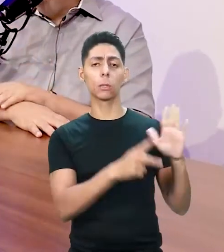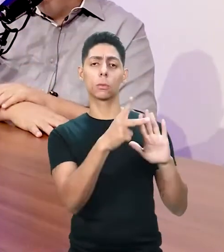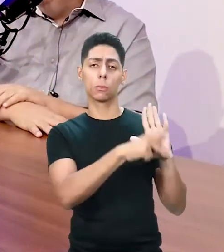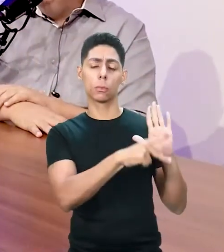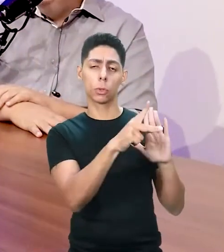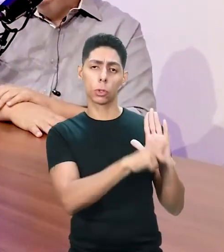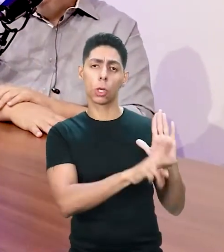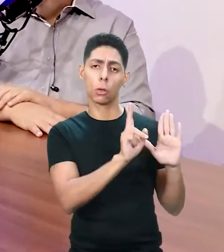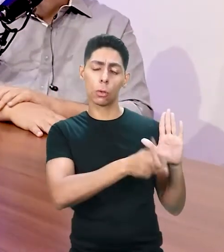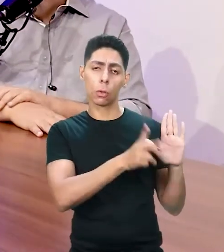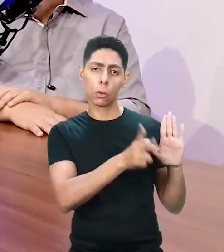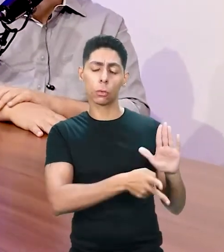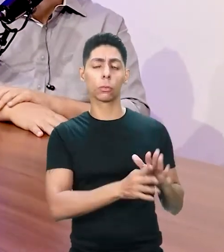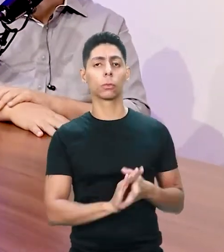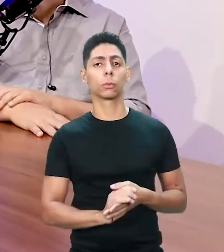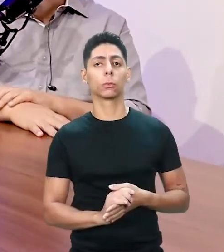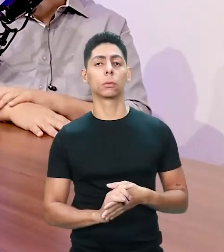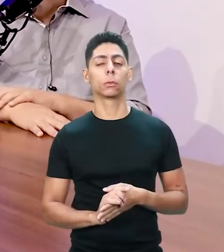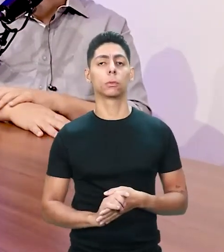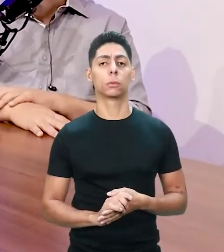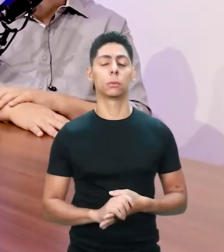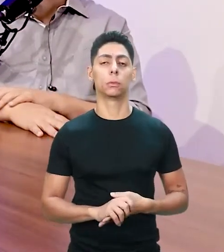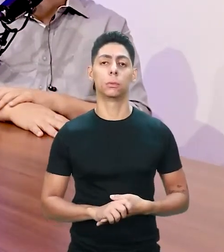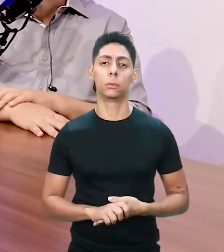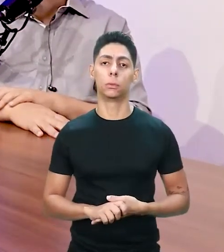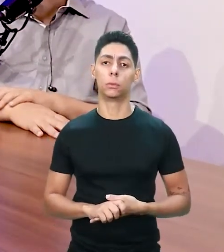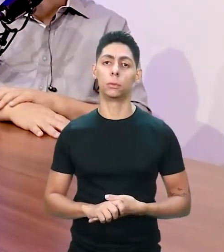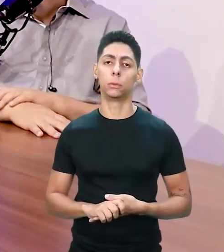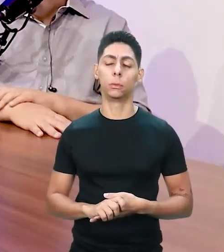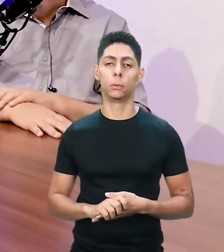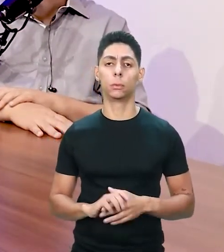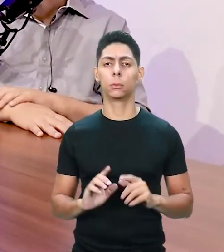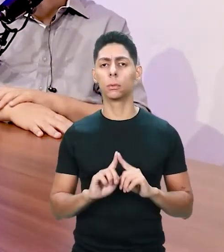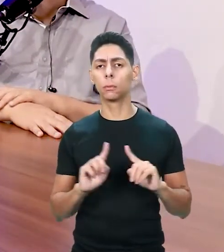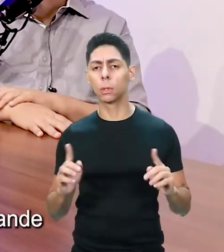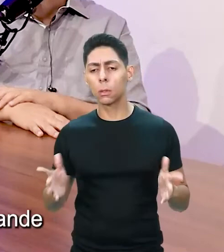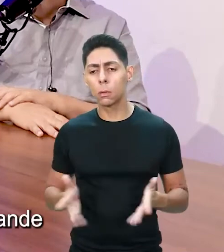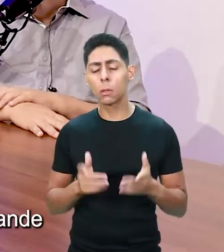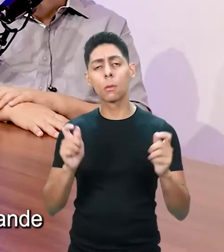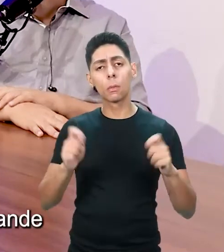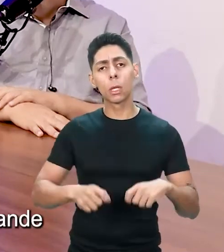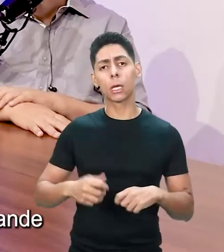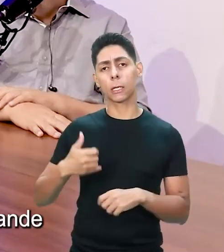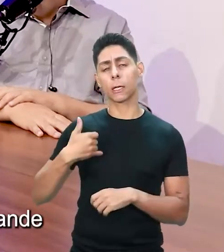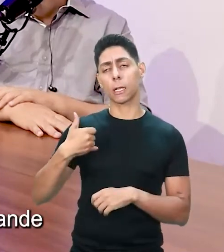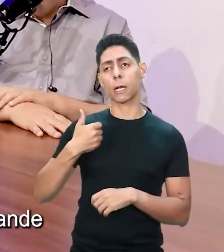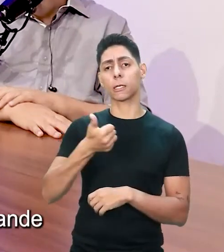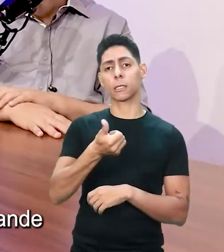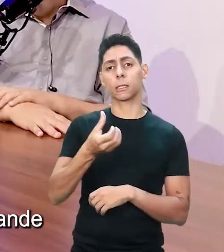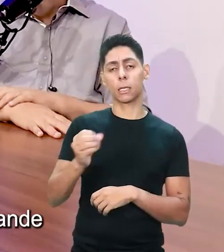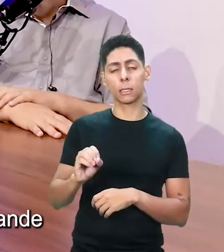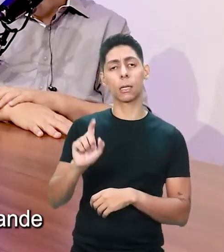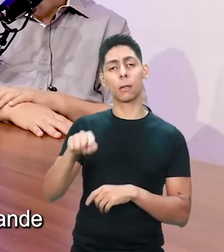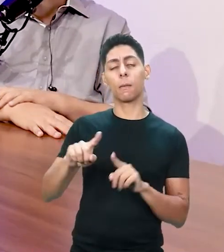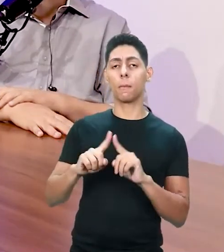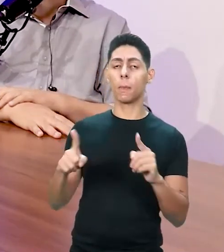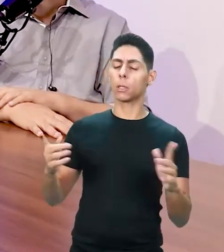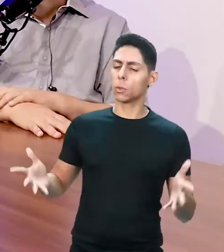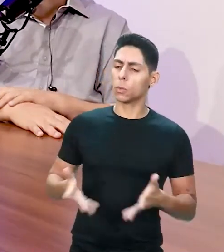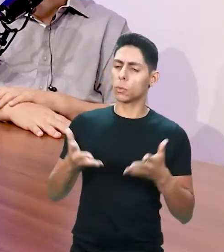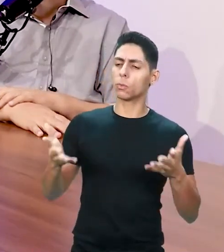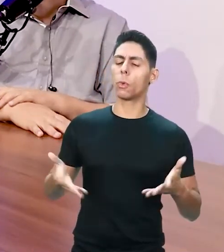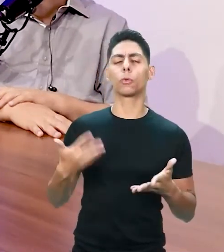projetos desse homem sessentão aqui, mas que tem uma motivação. É um sessentão que tem uma motivação para o trabalho tão